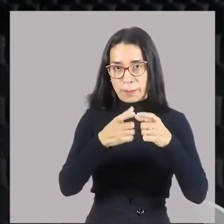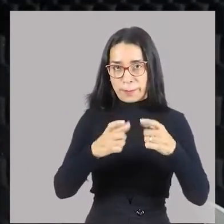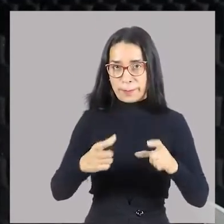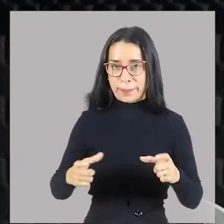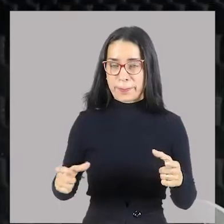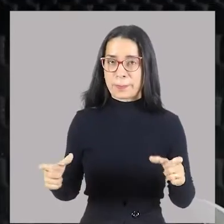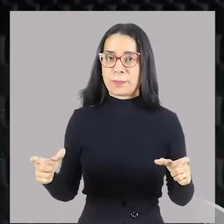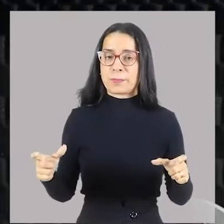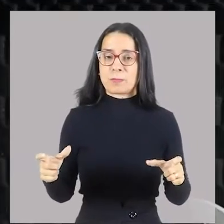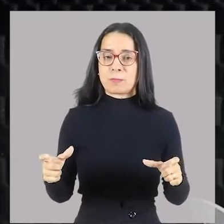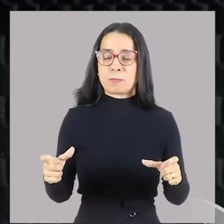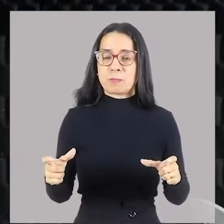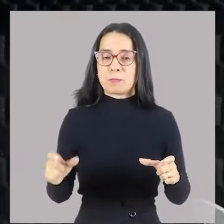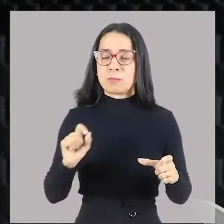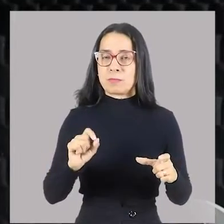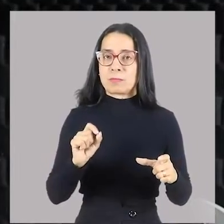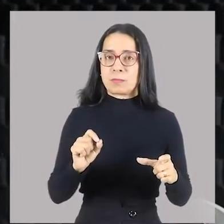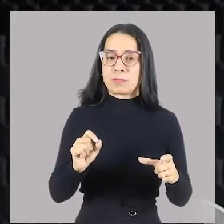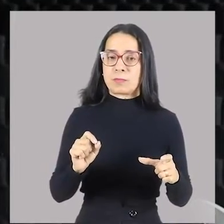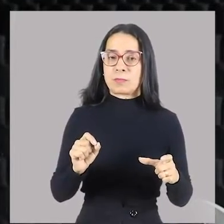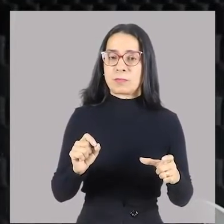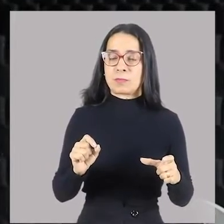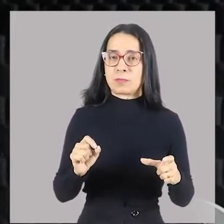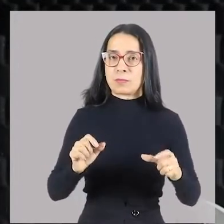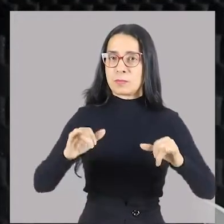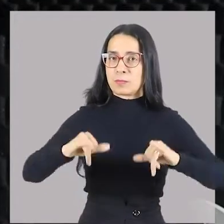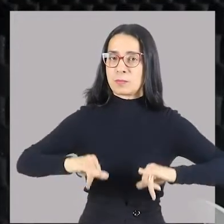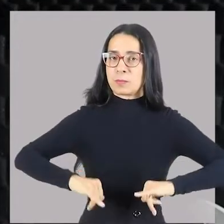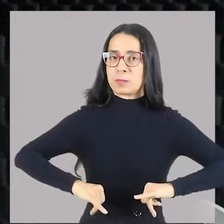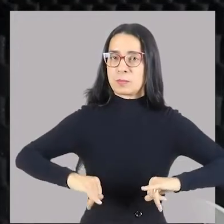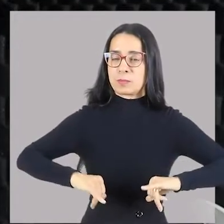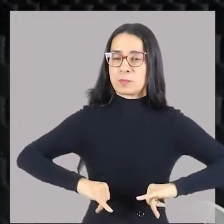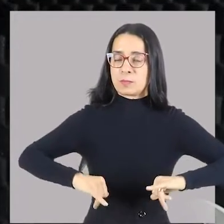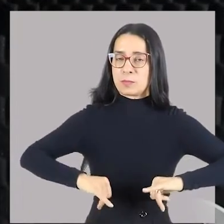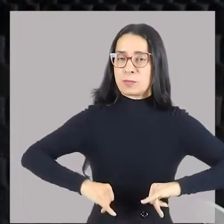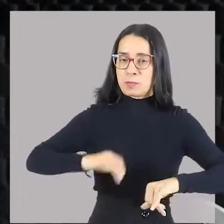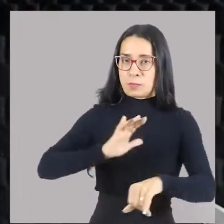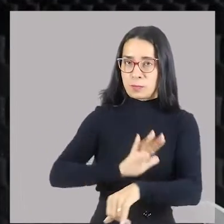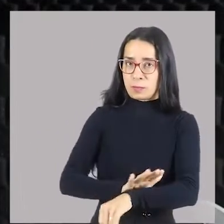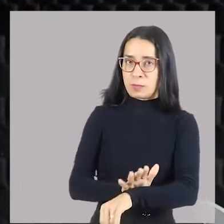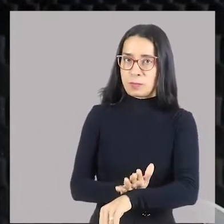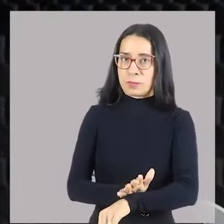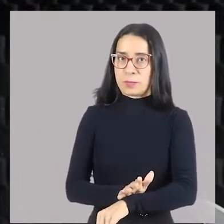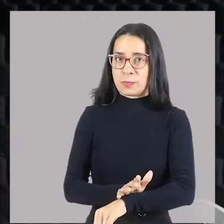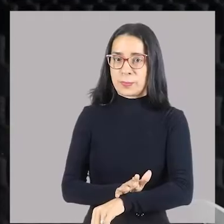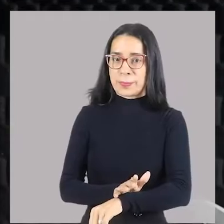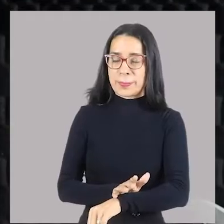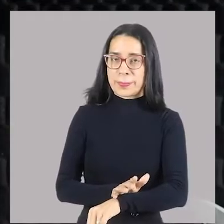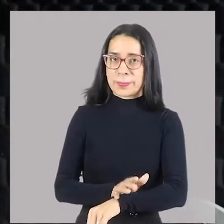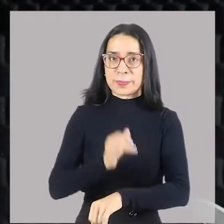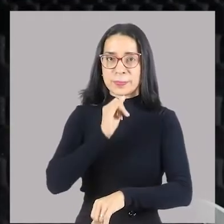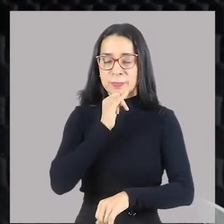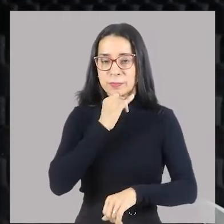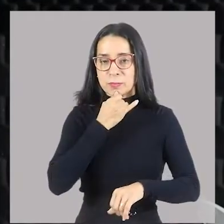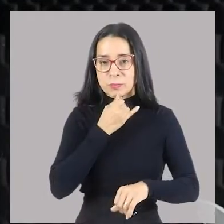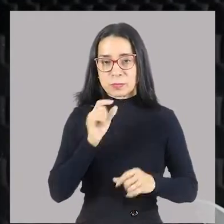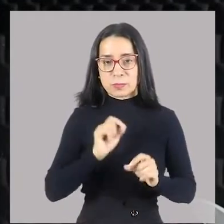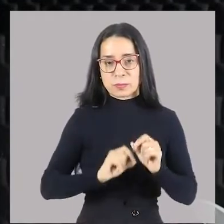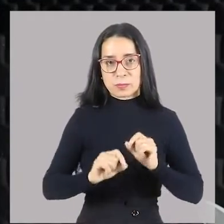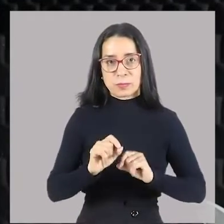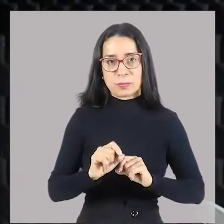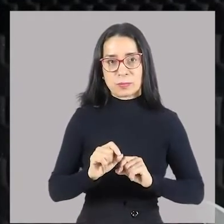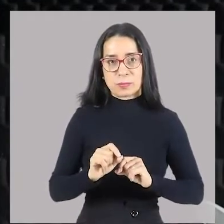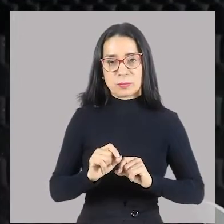maioria que acaba sofrendo o racismo, infelizmente, e